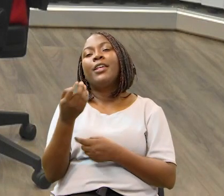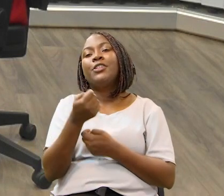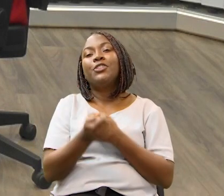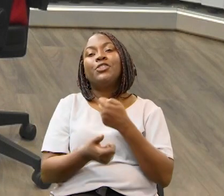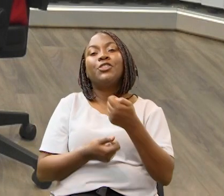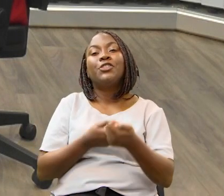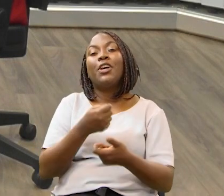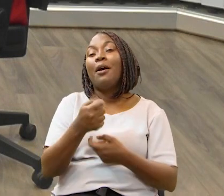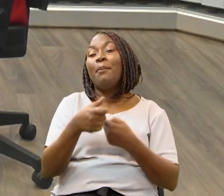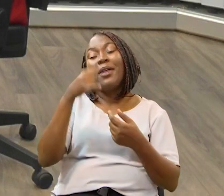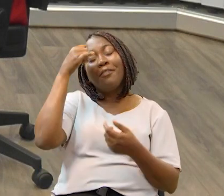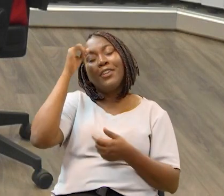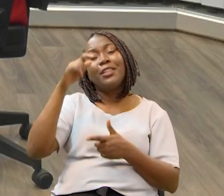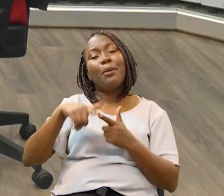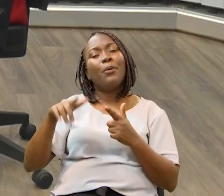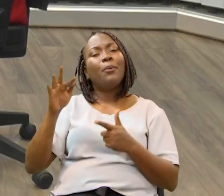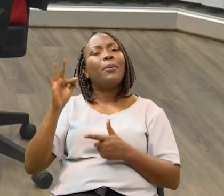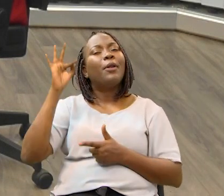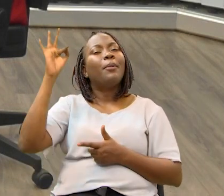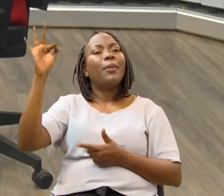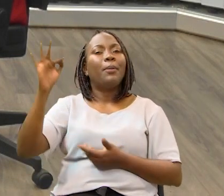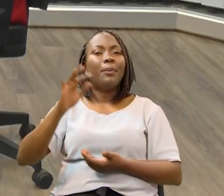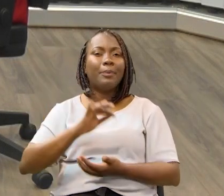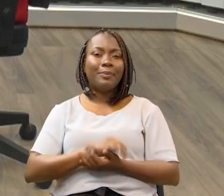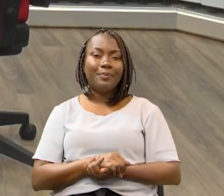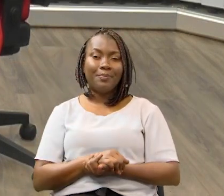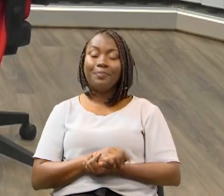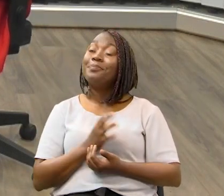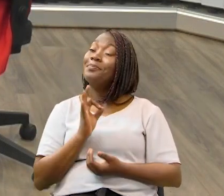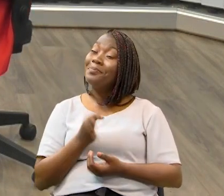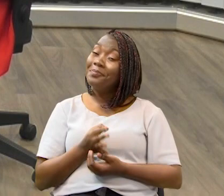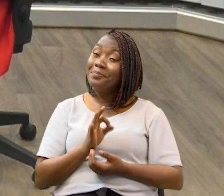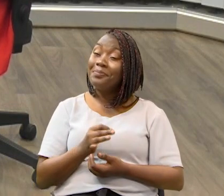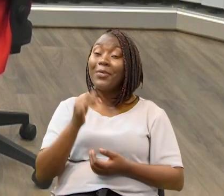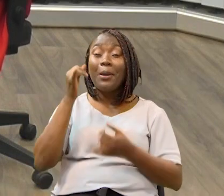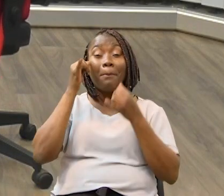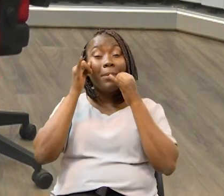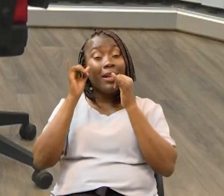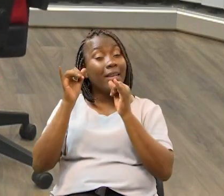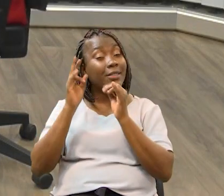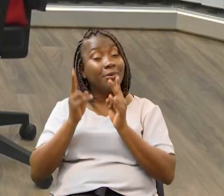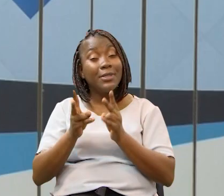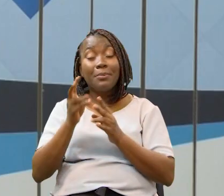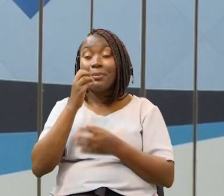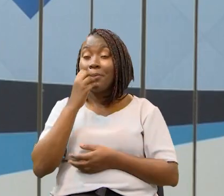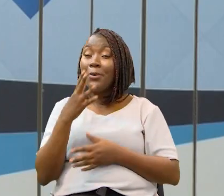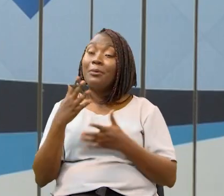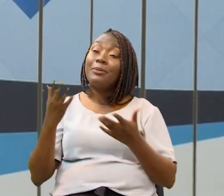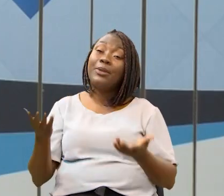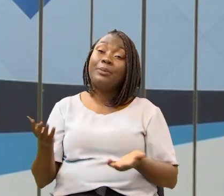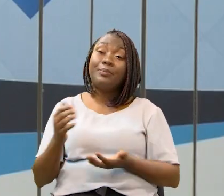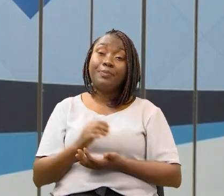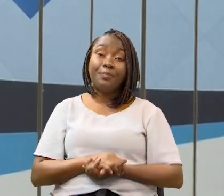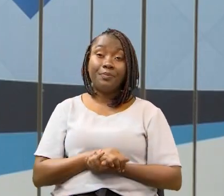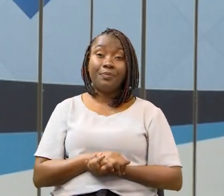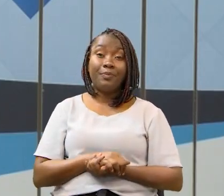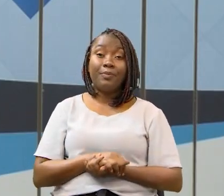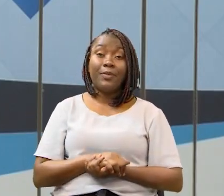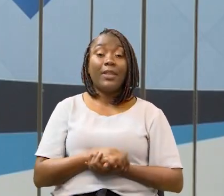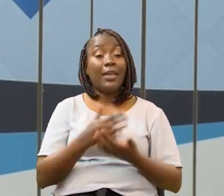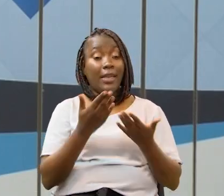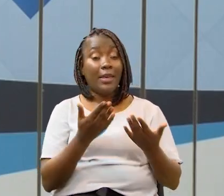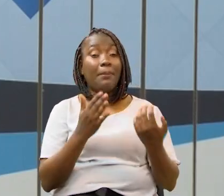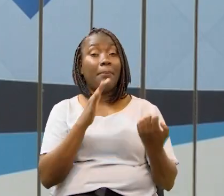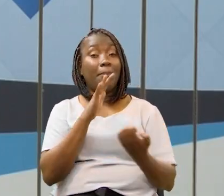de dica para poder evitar problemas futuros? Isso, né? Precaução sempre é bem-vinda, né? Então, para